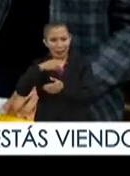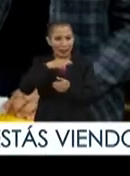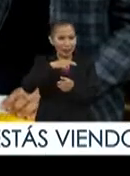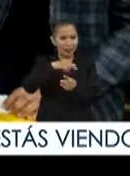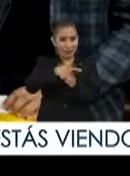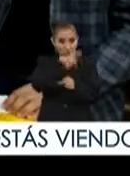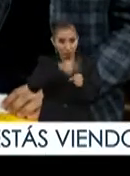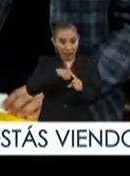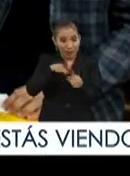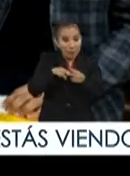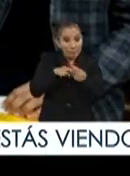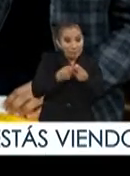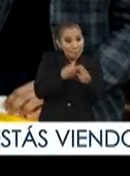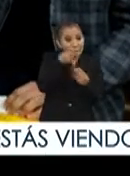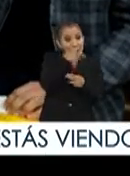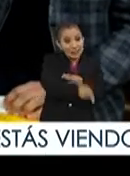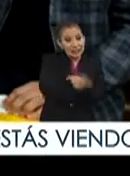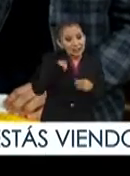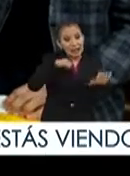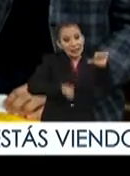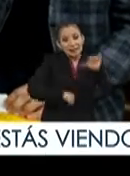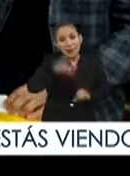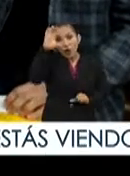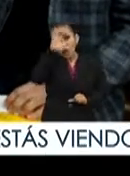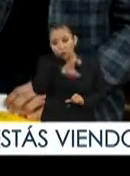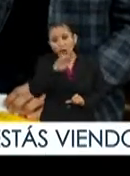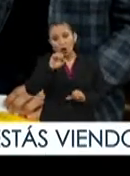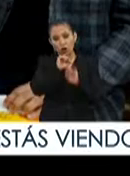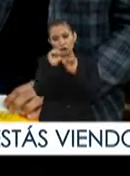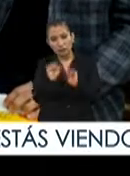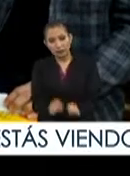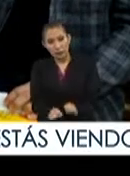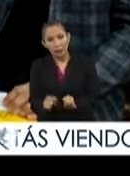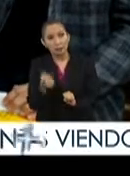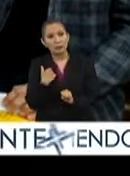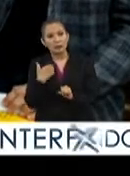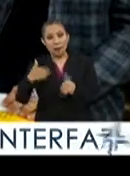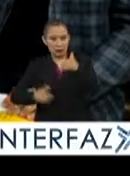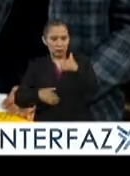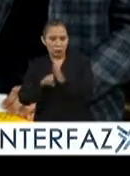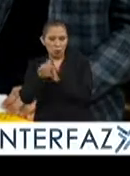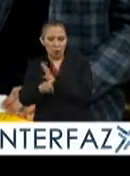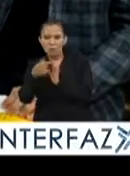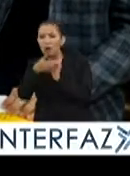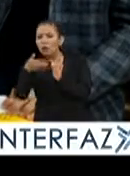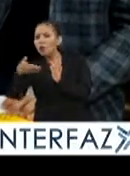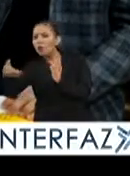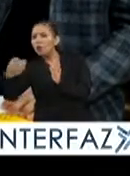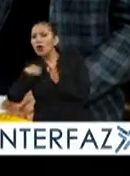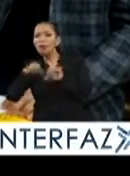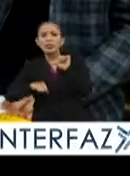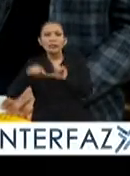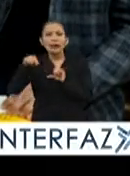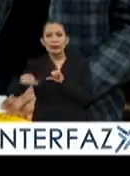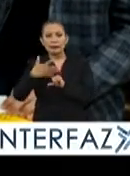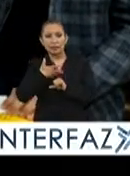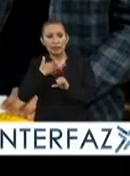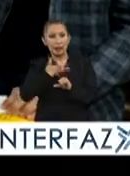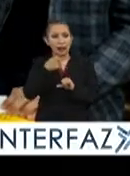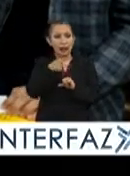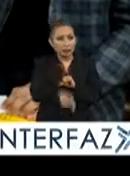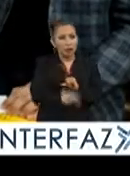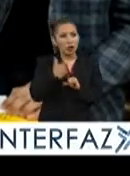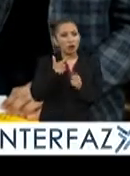acionadas a partir das ações culturais. Quando a gente tem uma peça de teatro, por exemplo, você teve movimento da compra